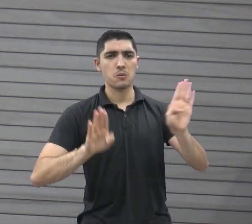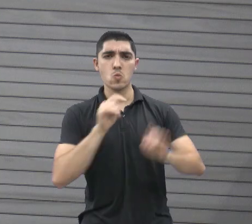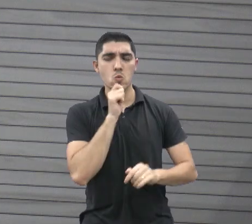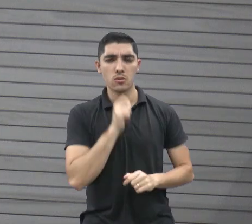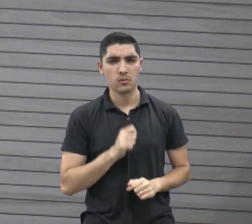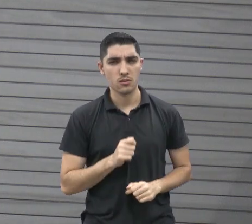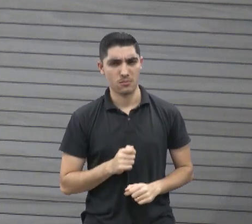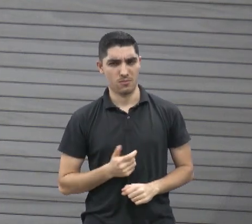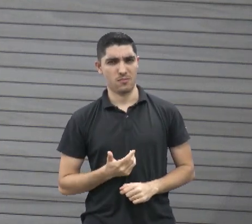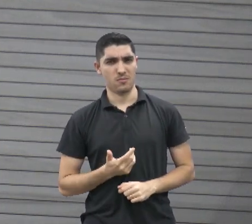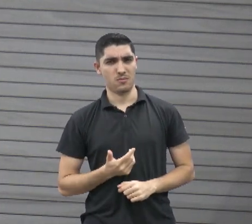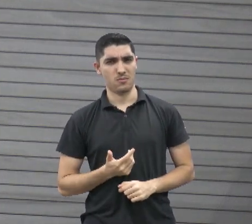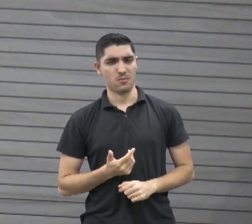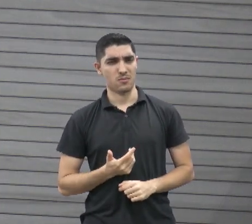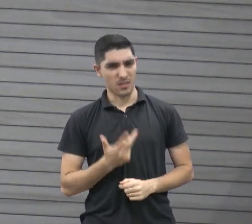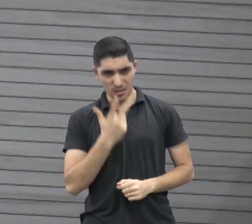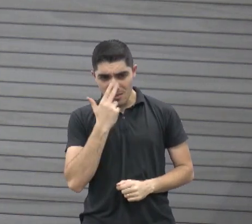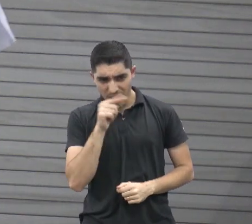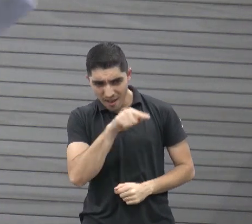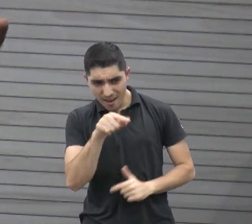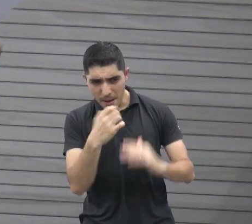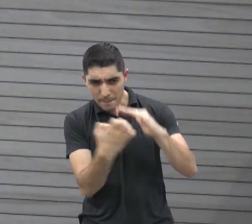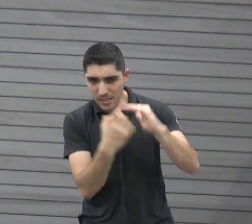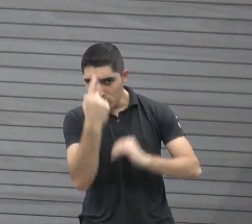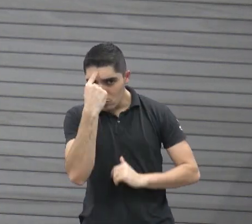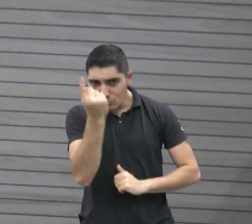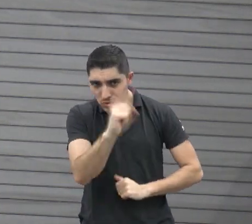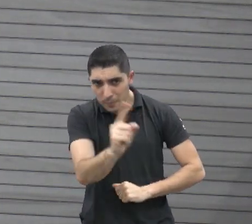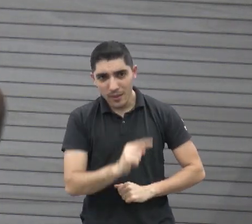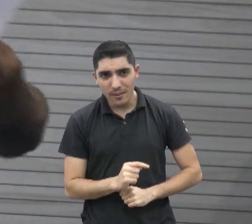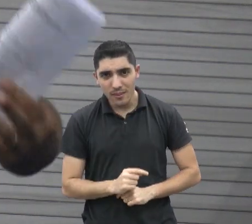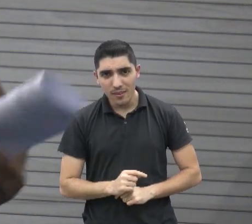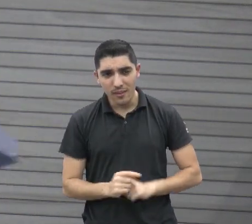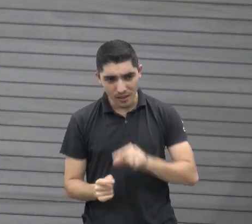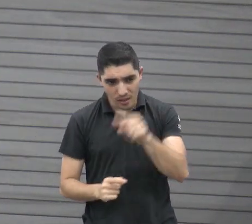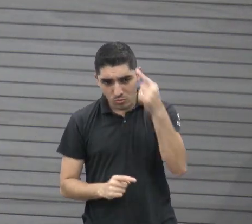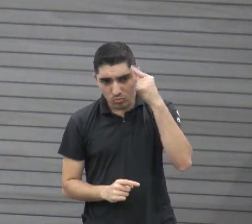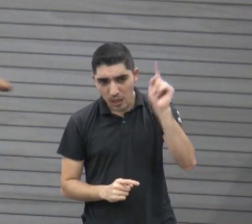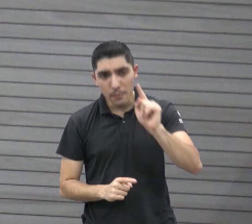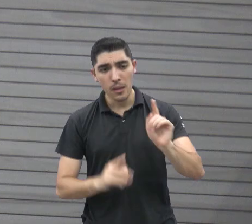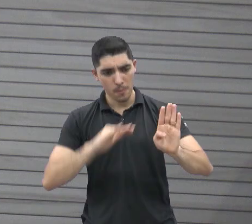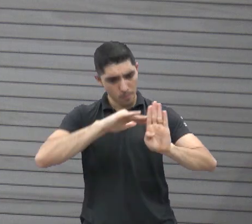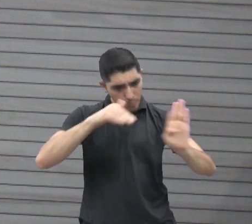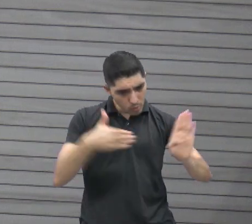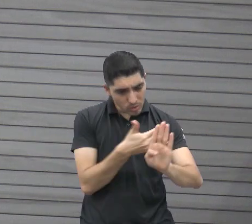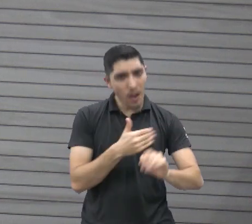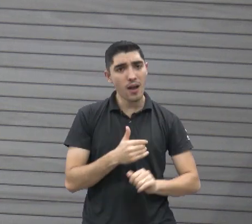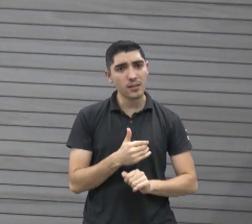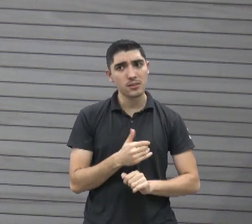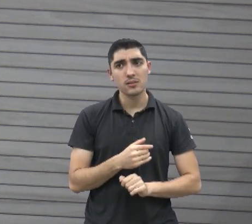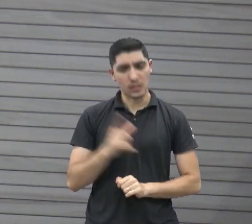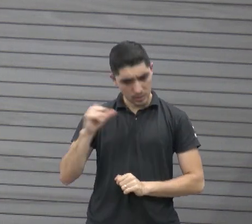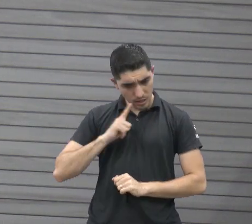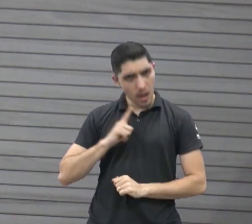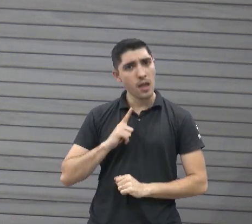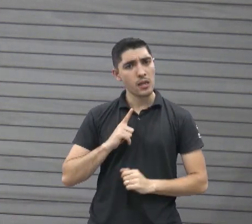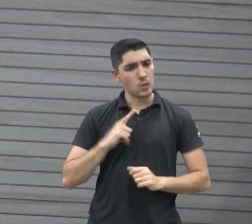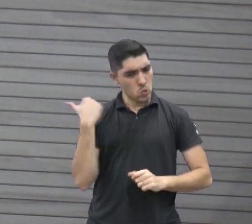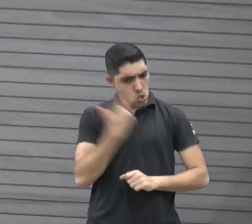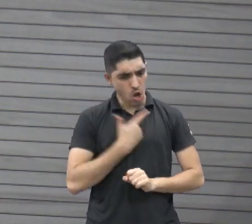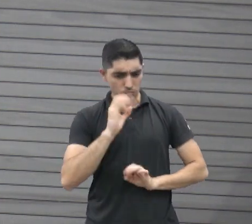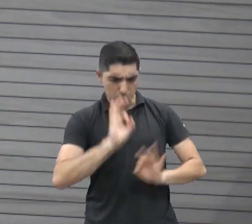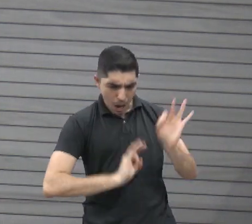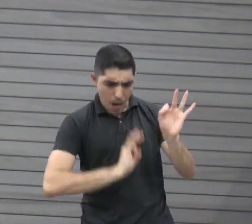as empresas não sabiam, essas empresas não estavam sabendo de toda uma construção que o governo estava fazendo? Então,